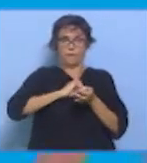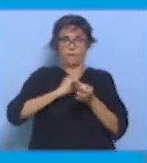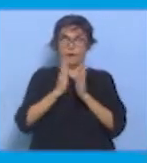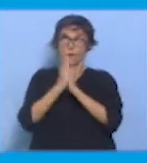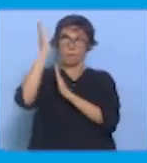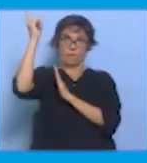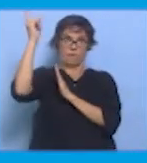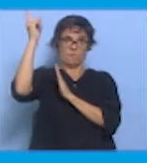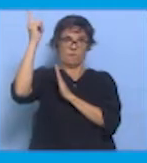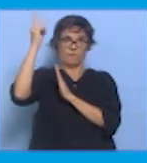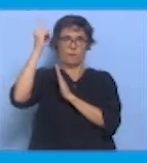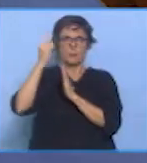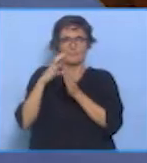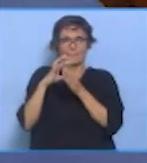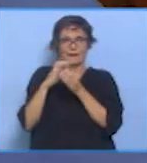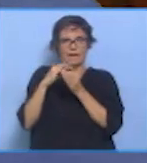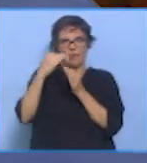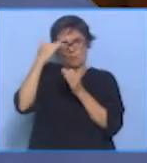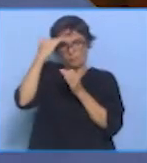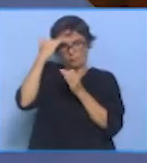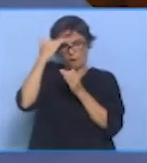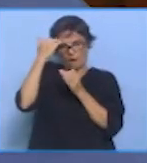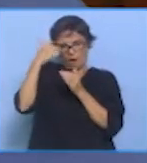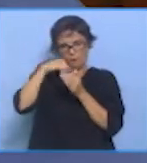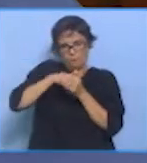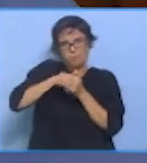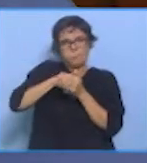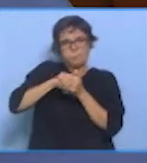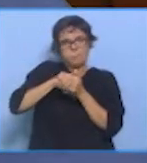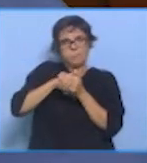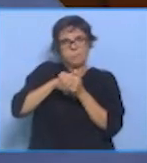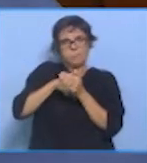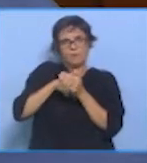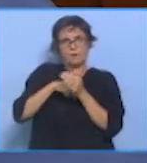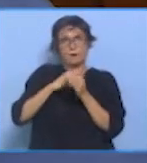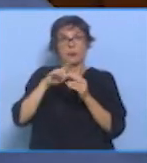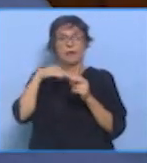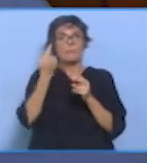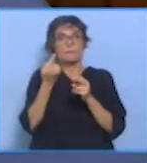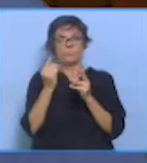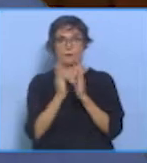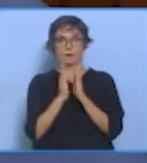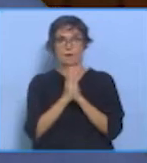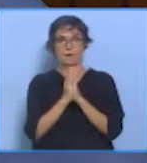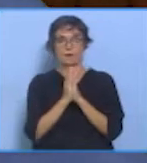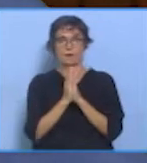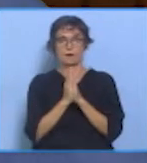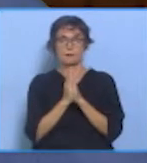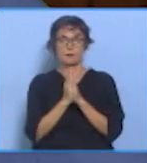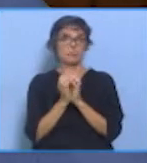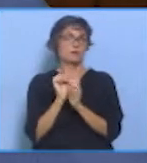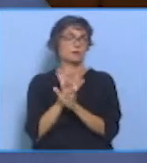então é a razão da consciência, e que é mais íntima. Isso não quer dizer que depois a Igreja e o papel da Igreja não tenham um